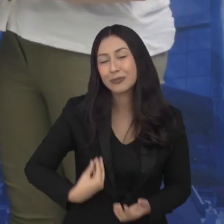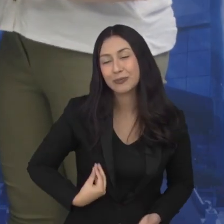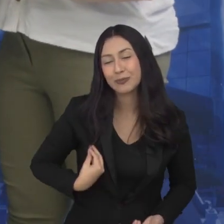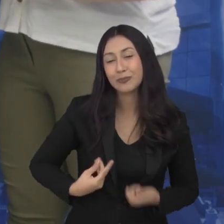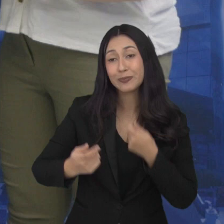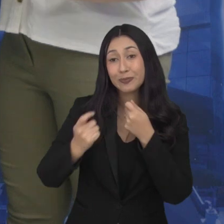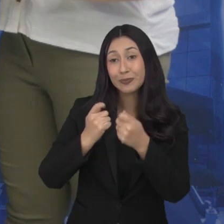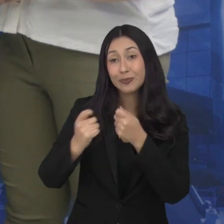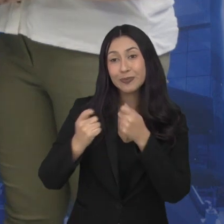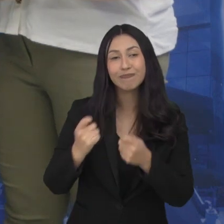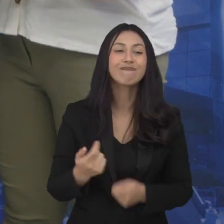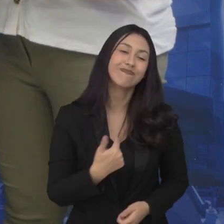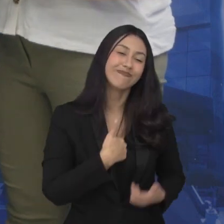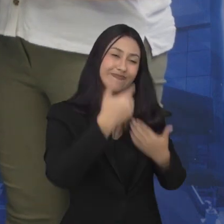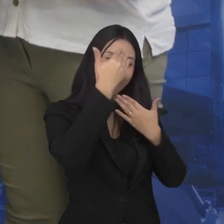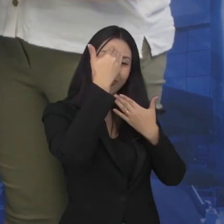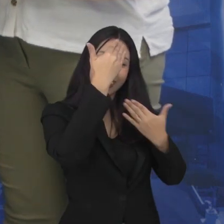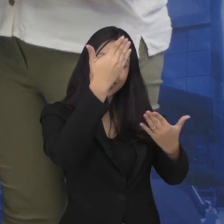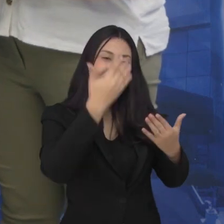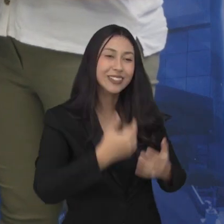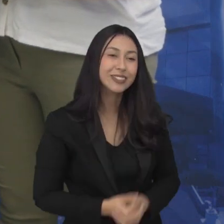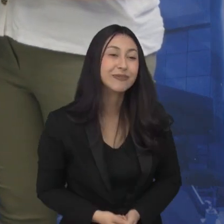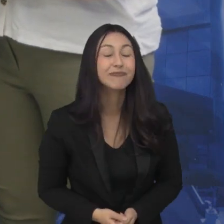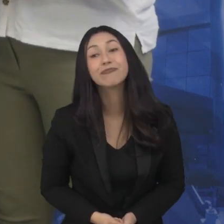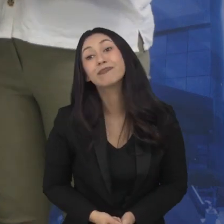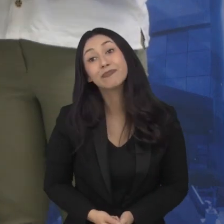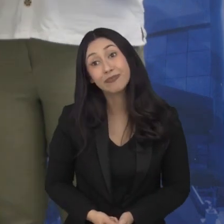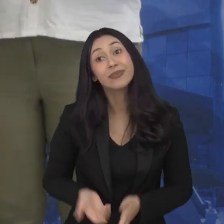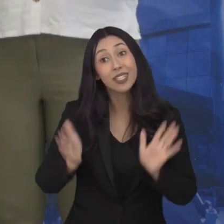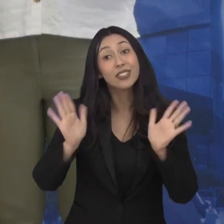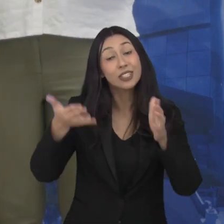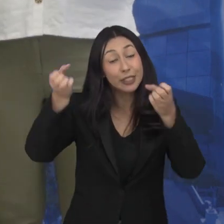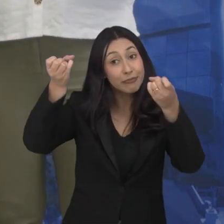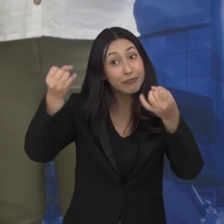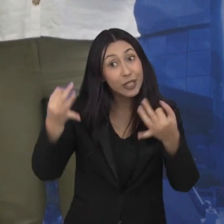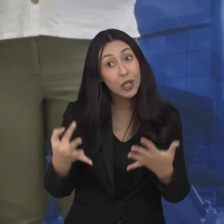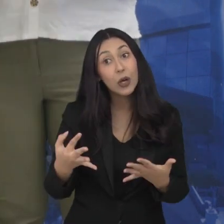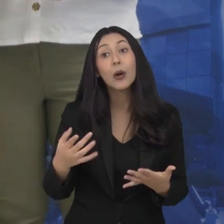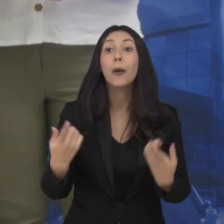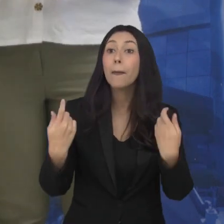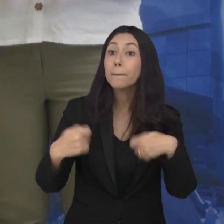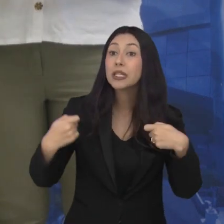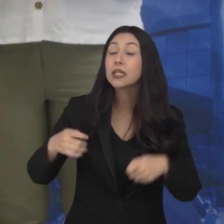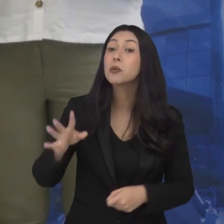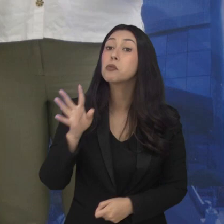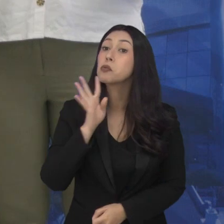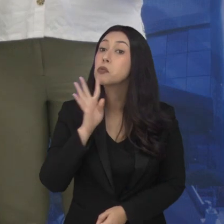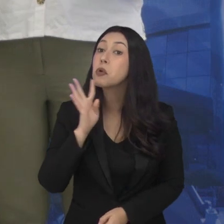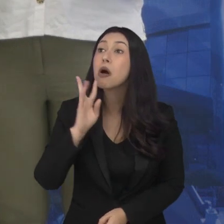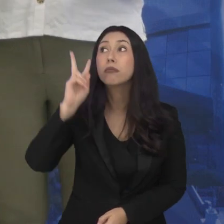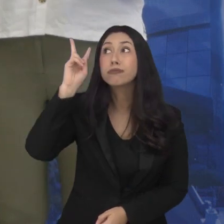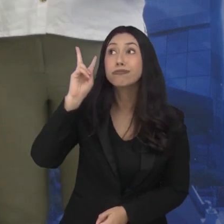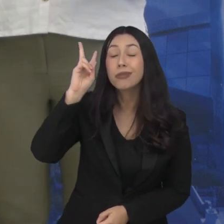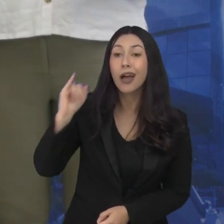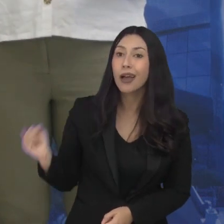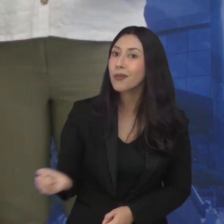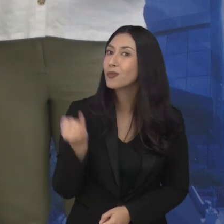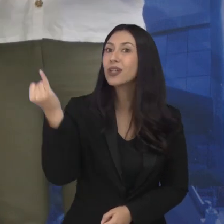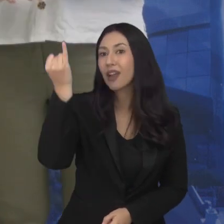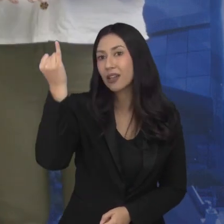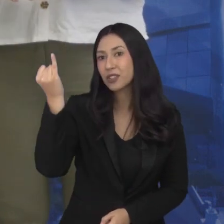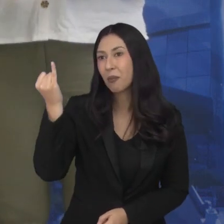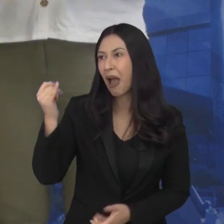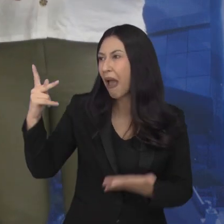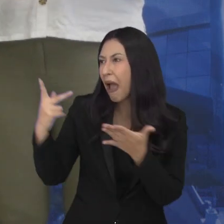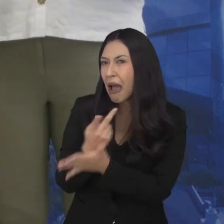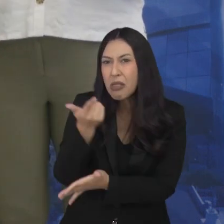pela entrevista. Eu agradeço. Muito obrigada. Como a Maria Fernanda falou, a gente reconhecer a história é fundamental e reconhecer para não repetir,